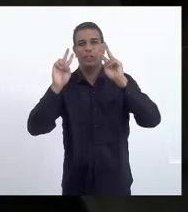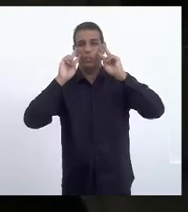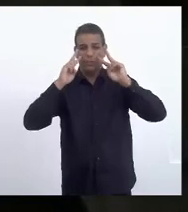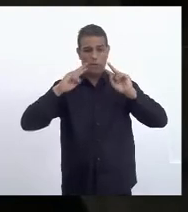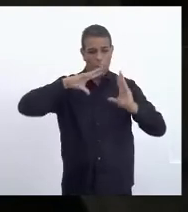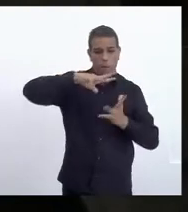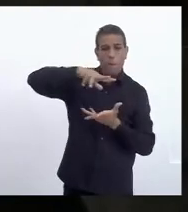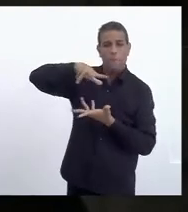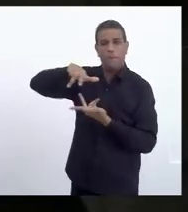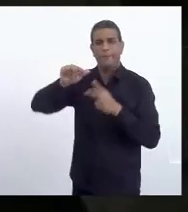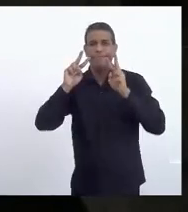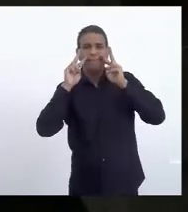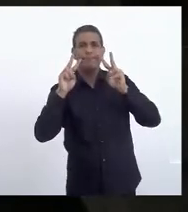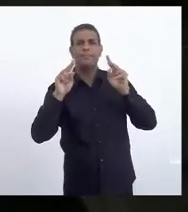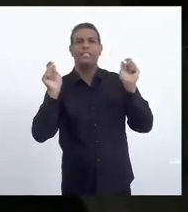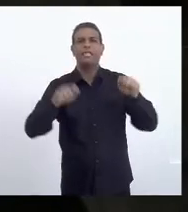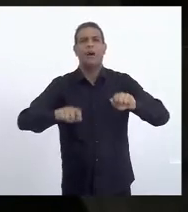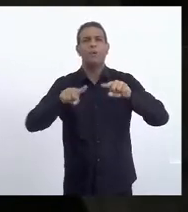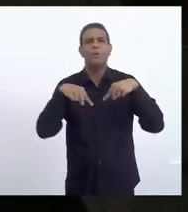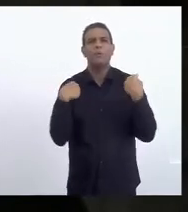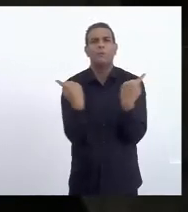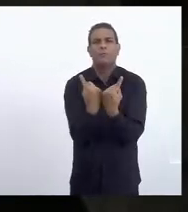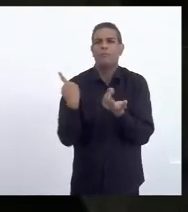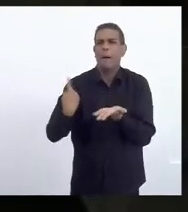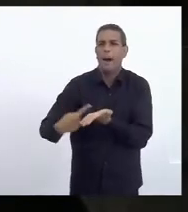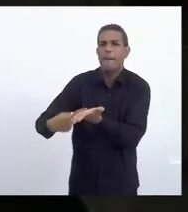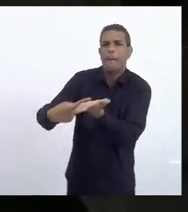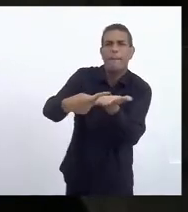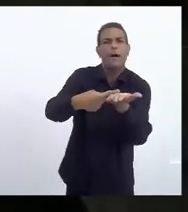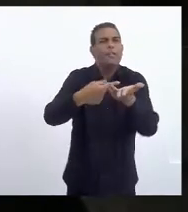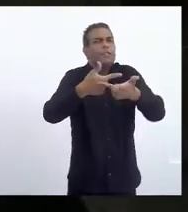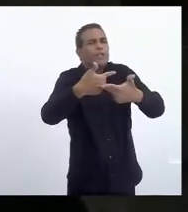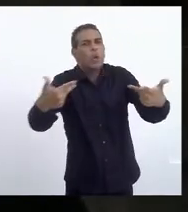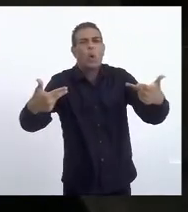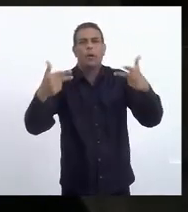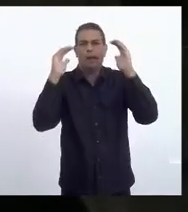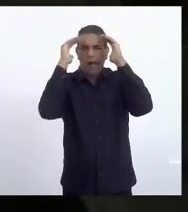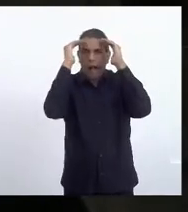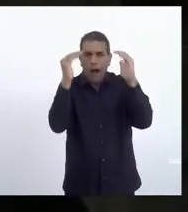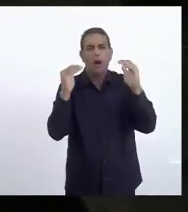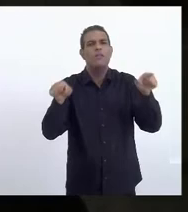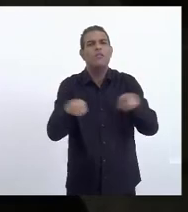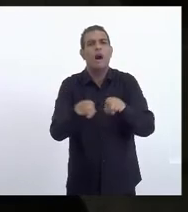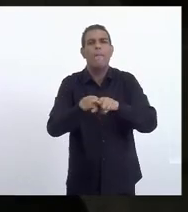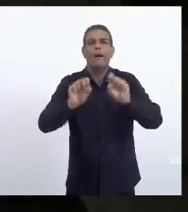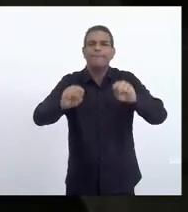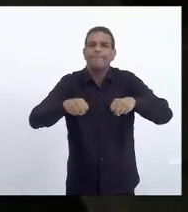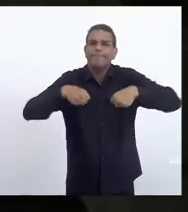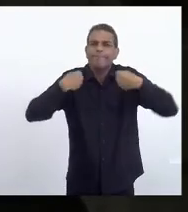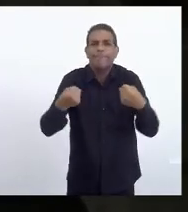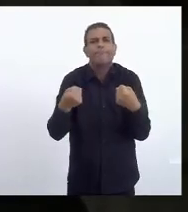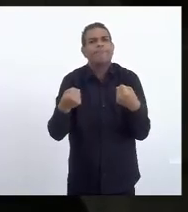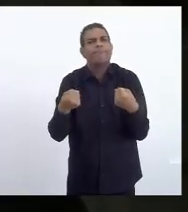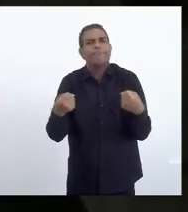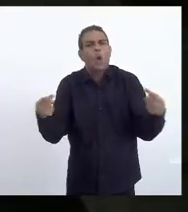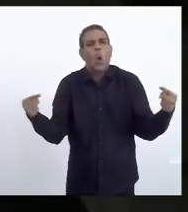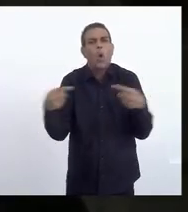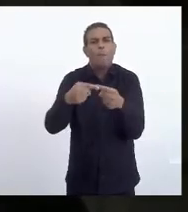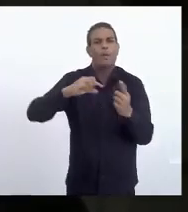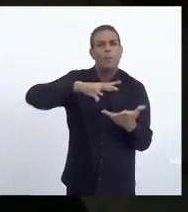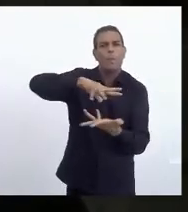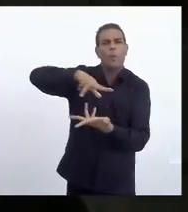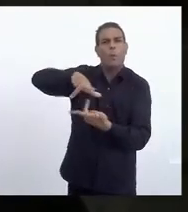é se reúne para assumir compromissos assumir compromissos em defesa do planeta